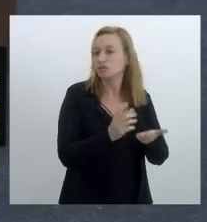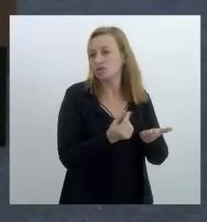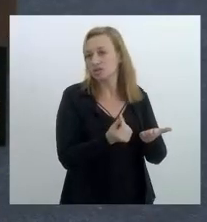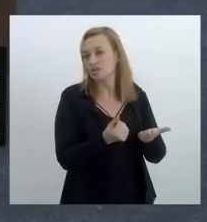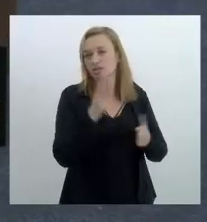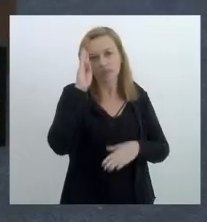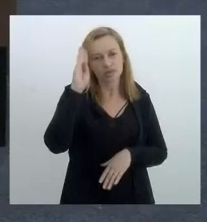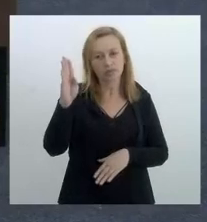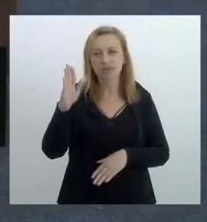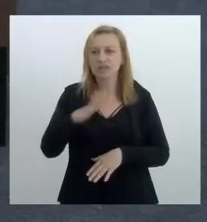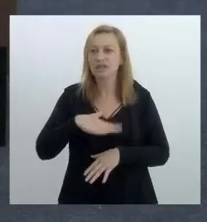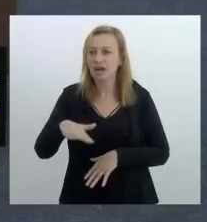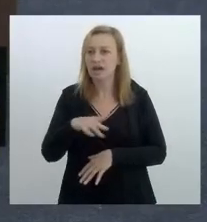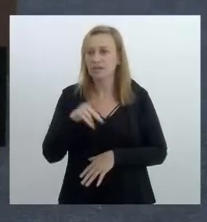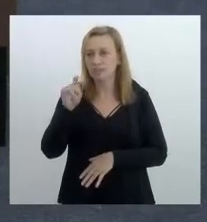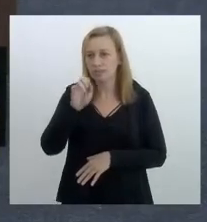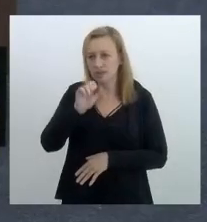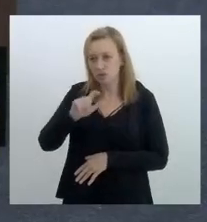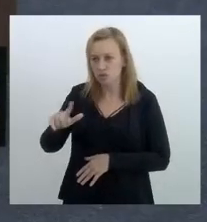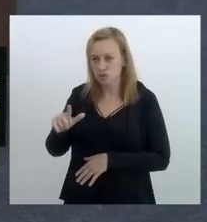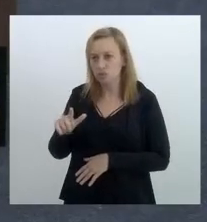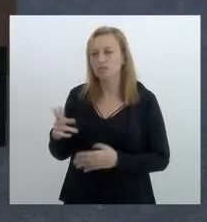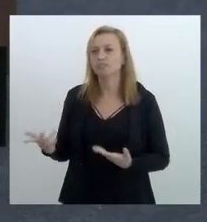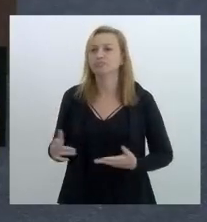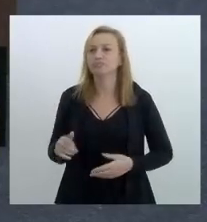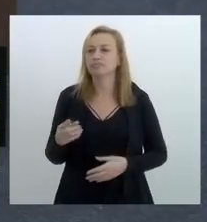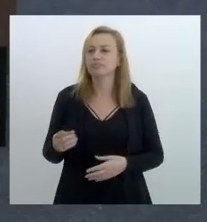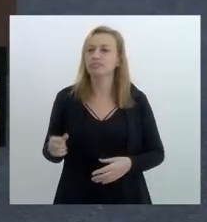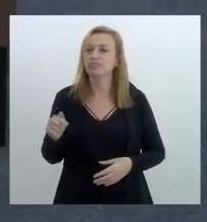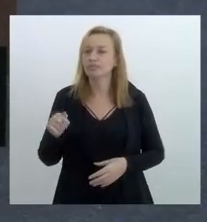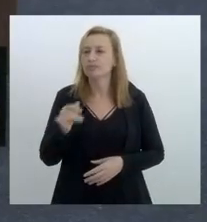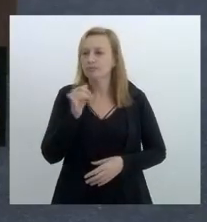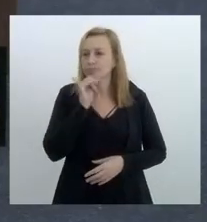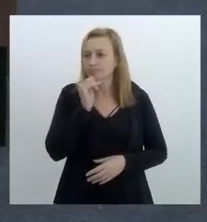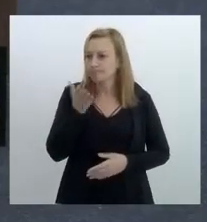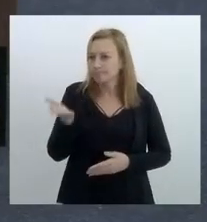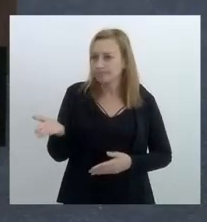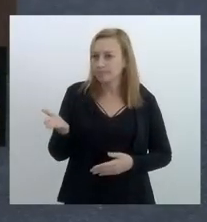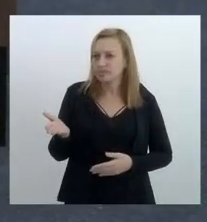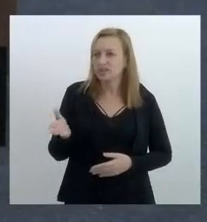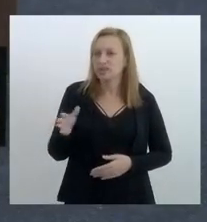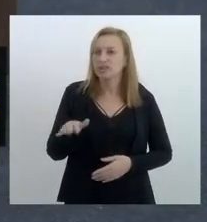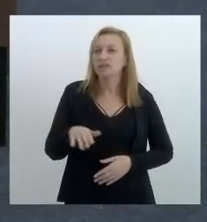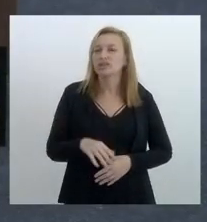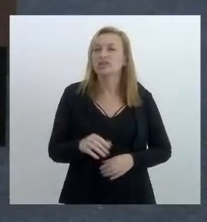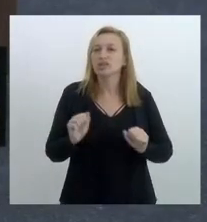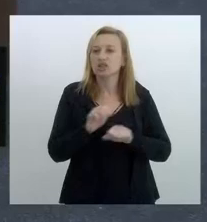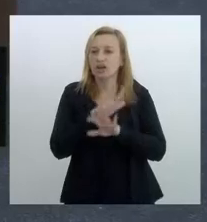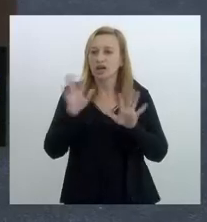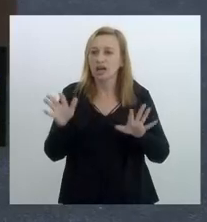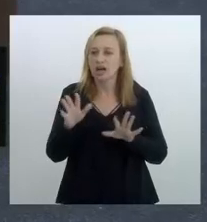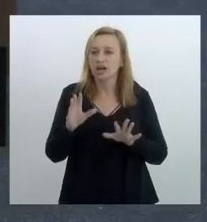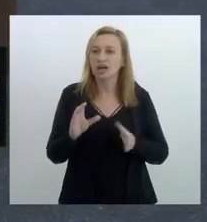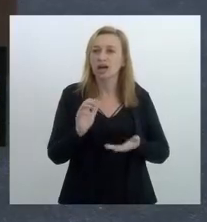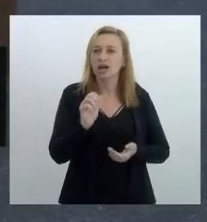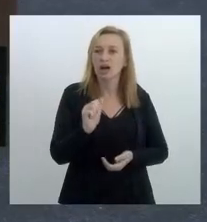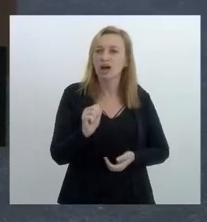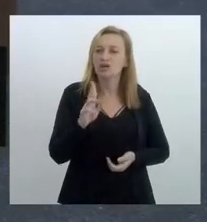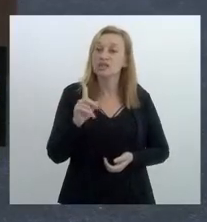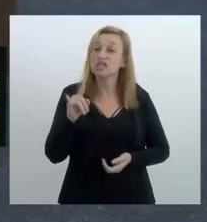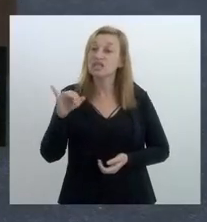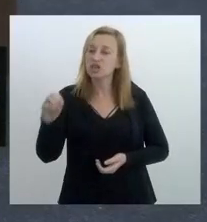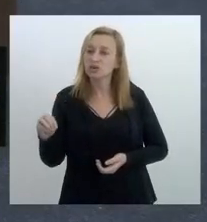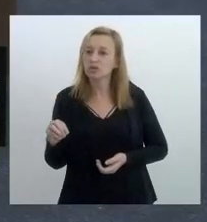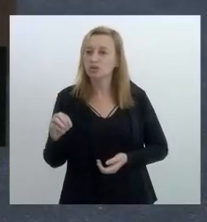na área de pessoal. Para colocar aqui um exemplo, eu queria deixar bem claro os auxílios